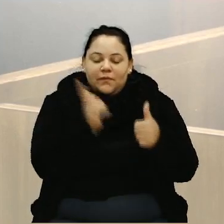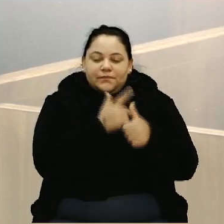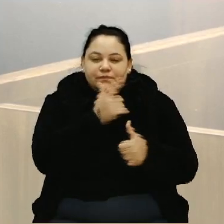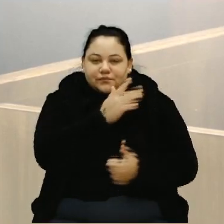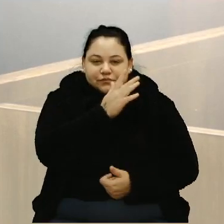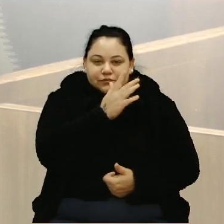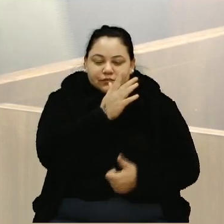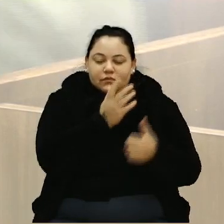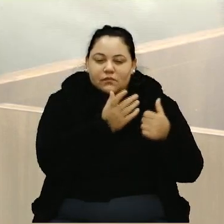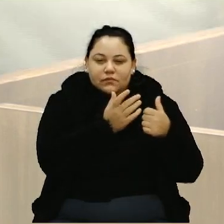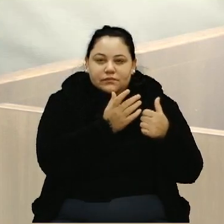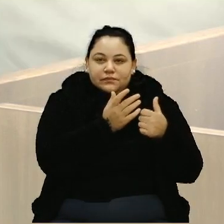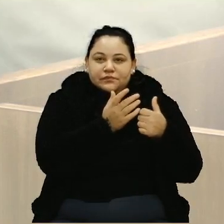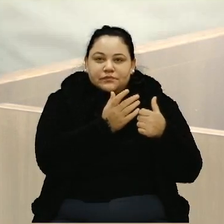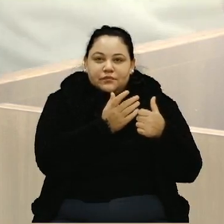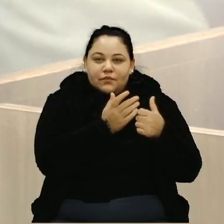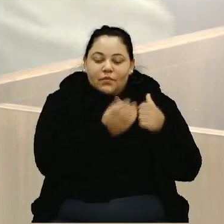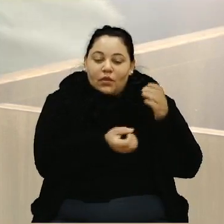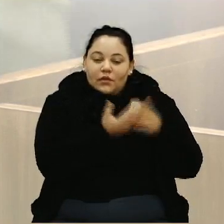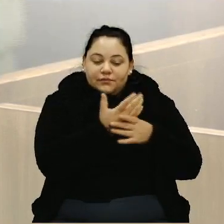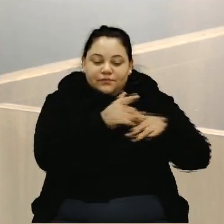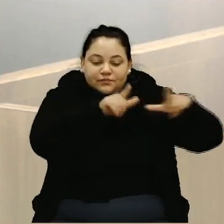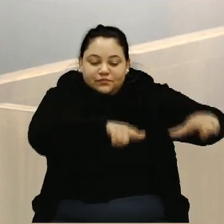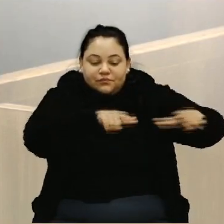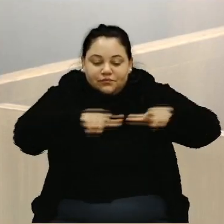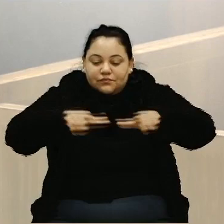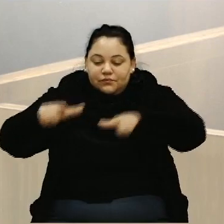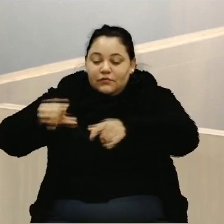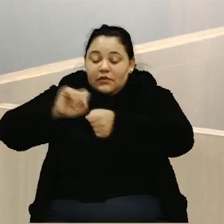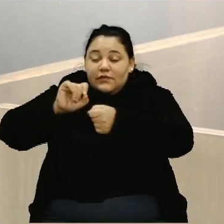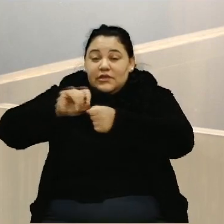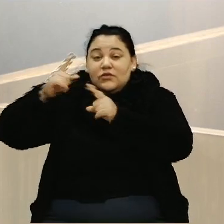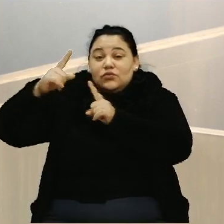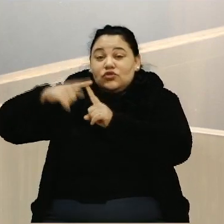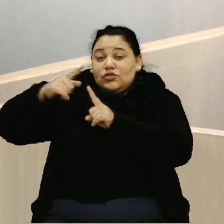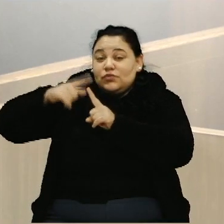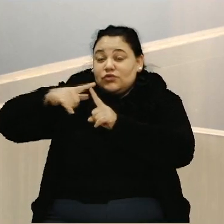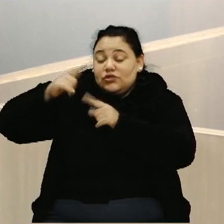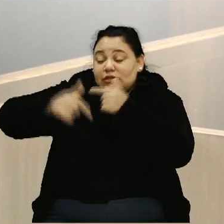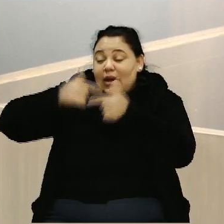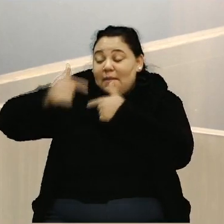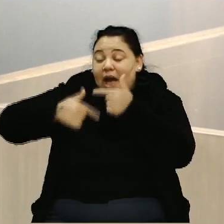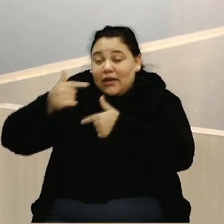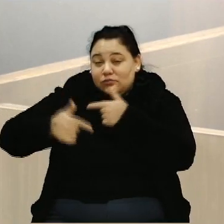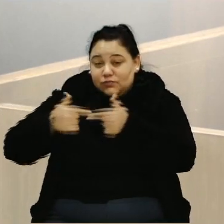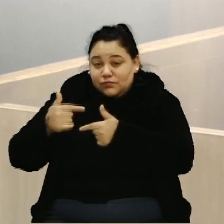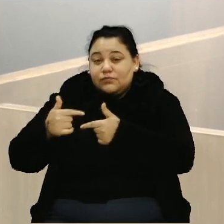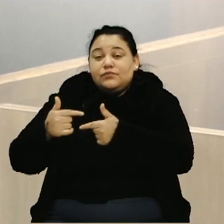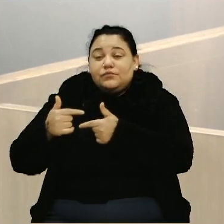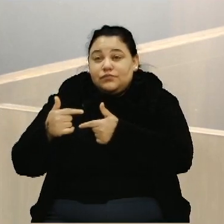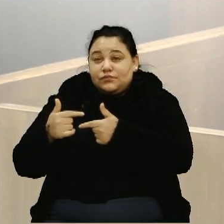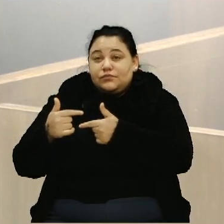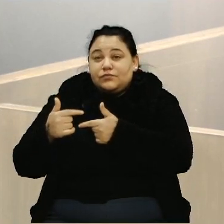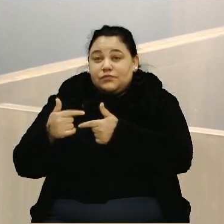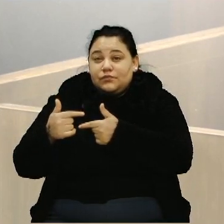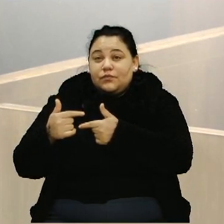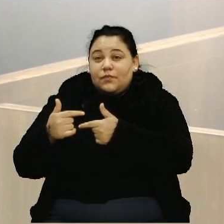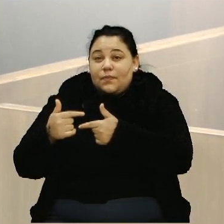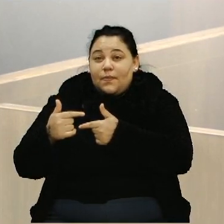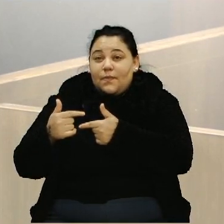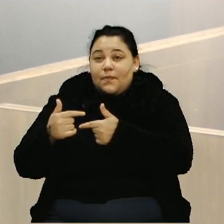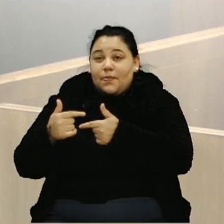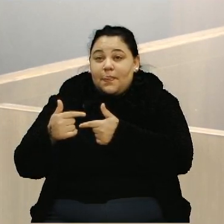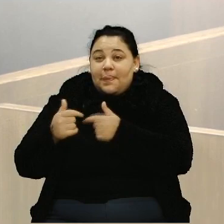de matrizes no Brasil a fazer esse tipo de trabalho de recria com uma integrada